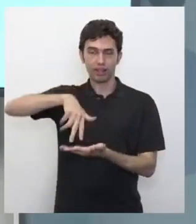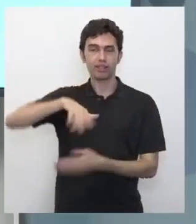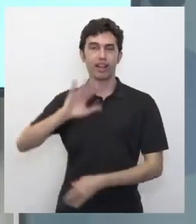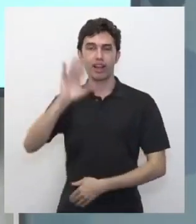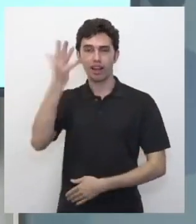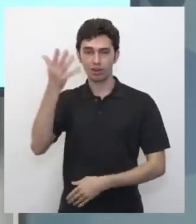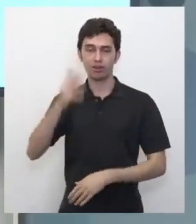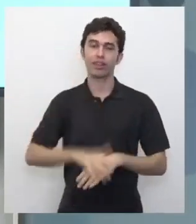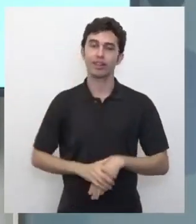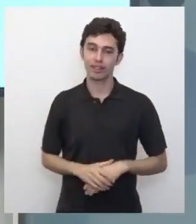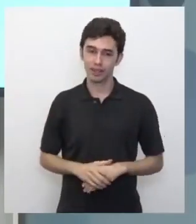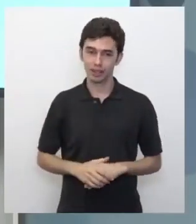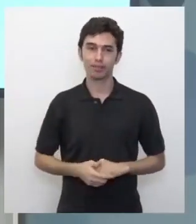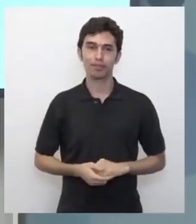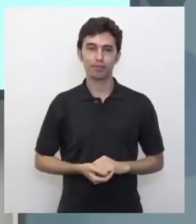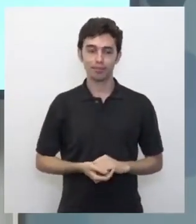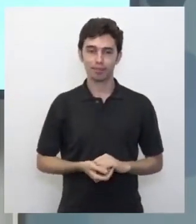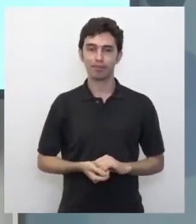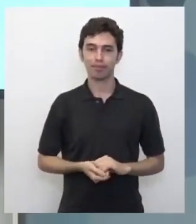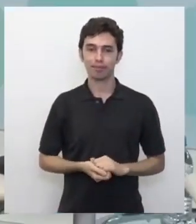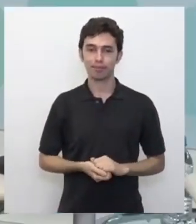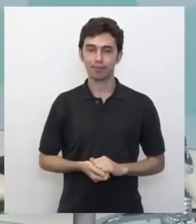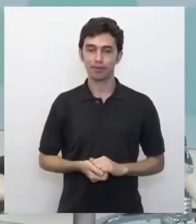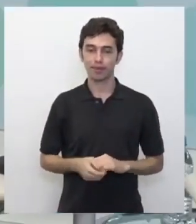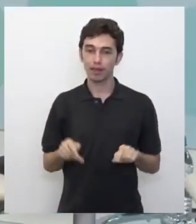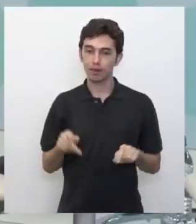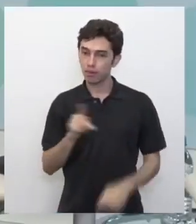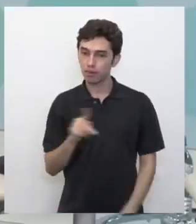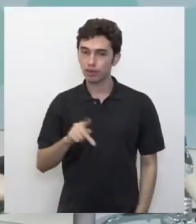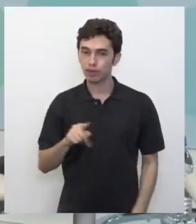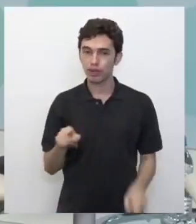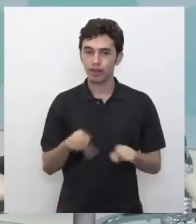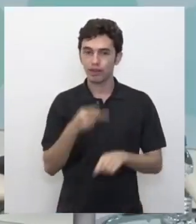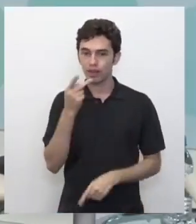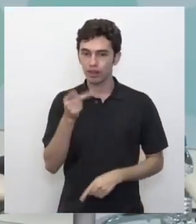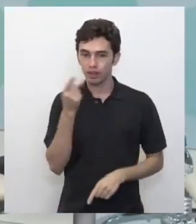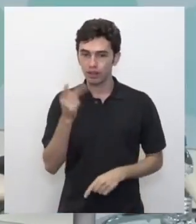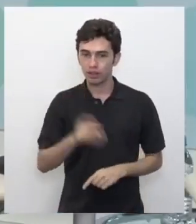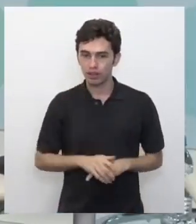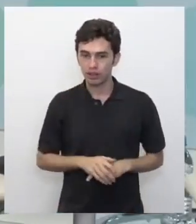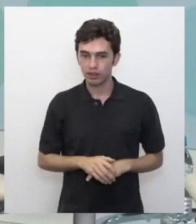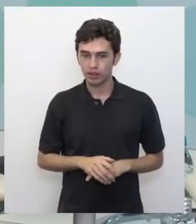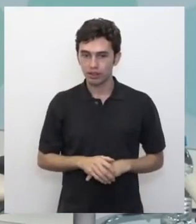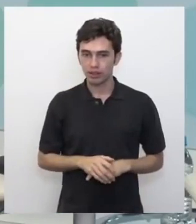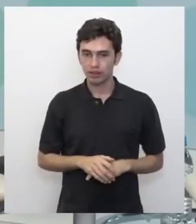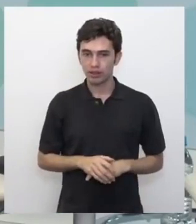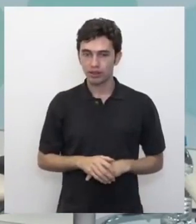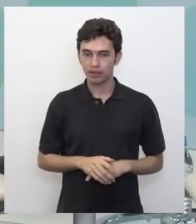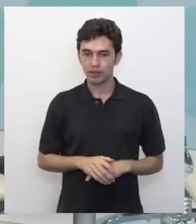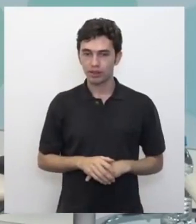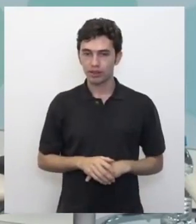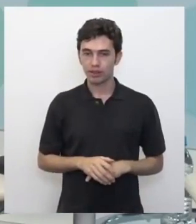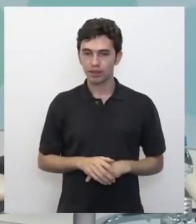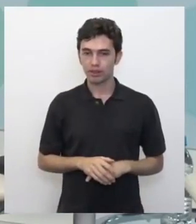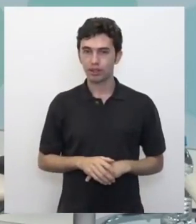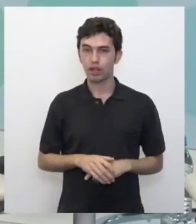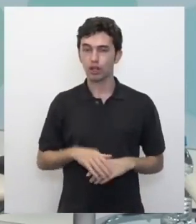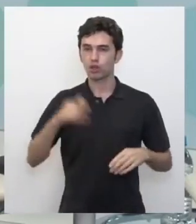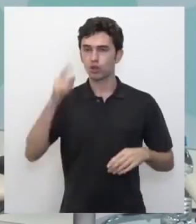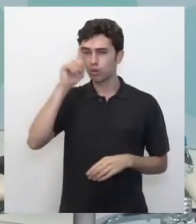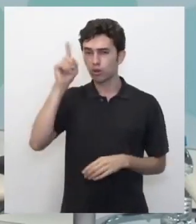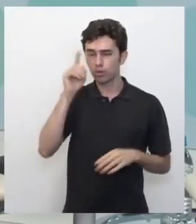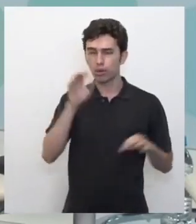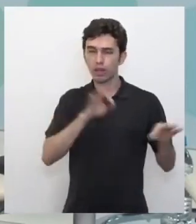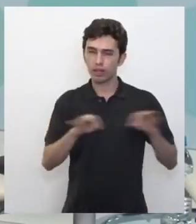de quem assiste. Olha, tá bom? A Pro Gisele aqui mandou uma mensagem dizendo que a expressividade não formal, movimentos cotidianos,